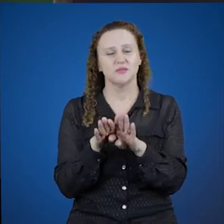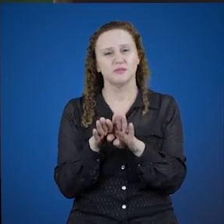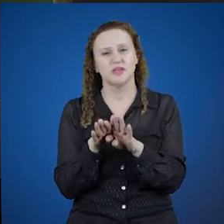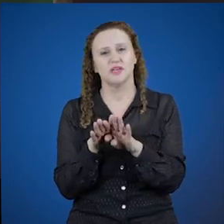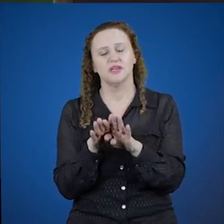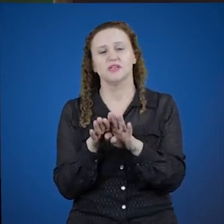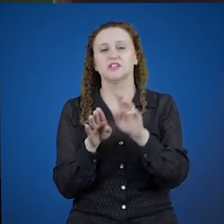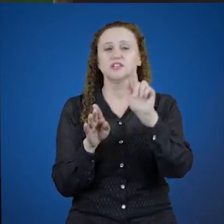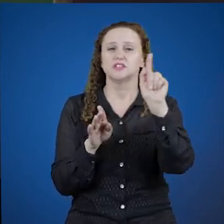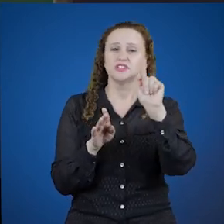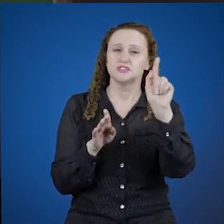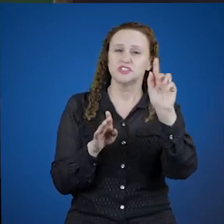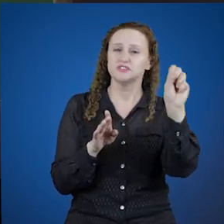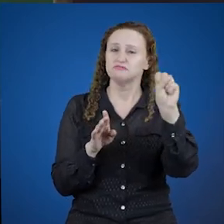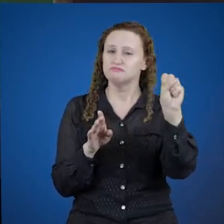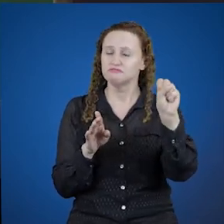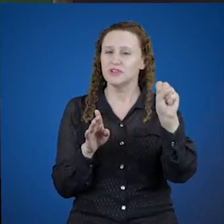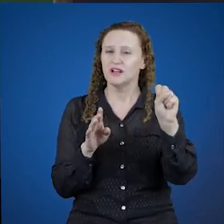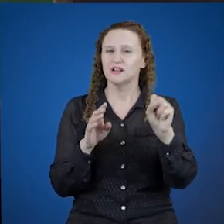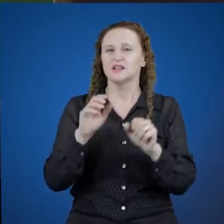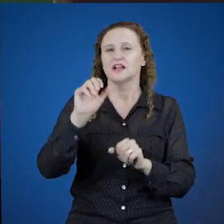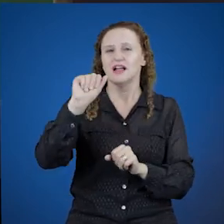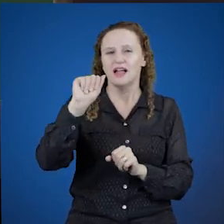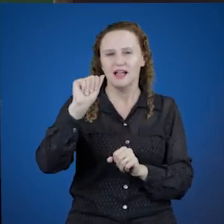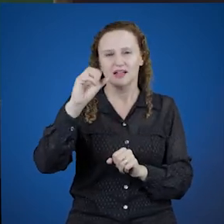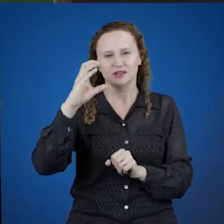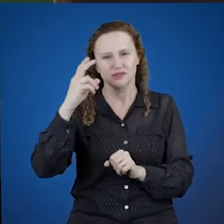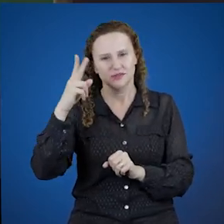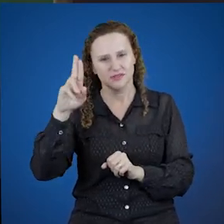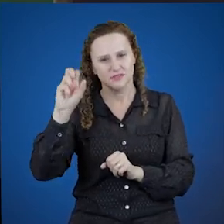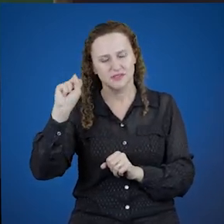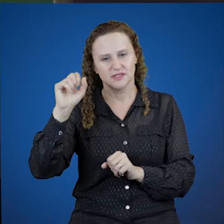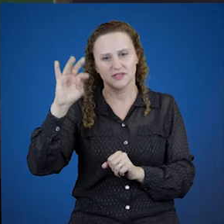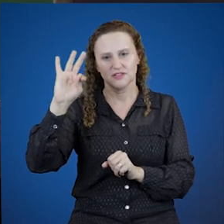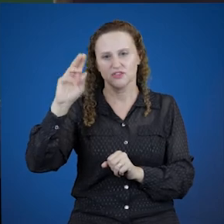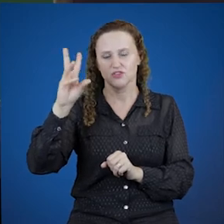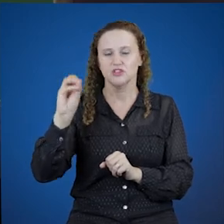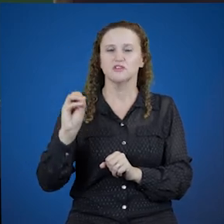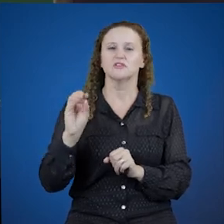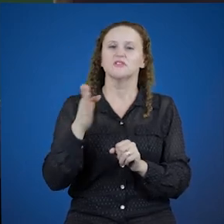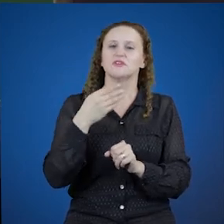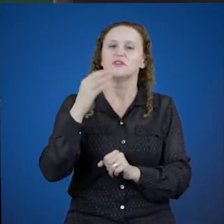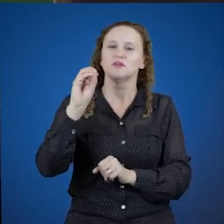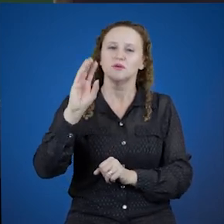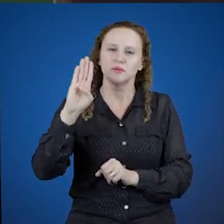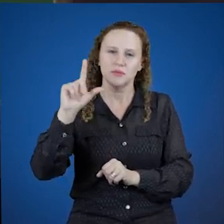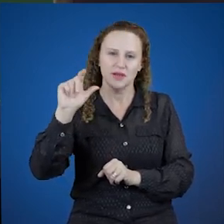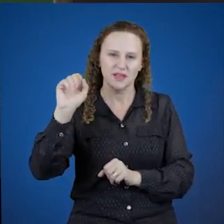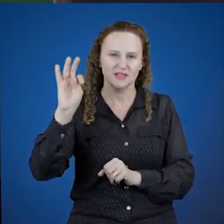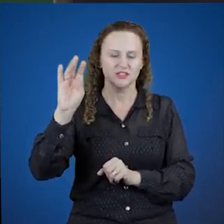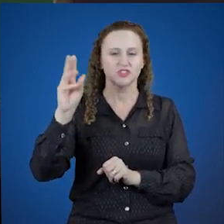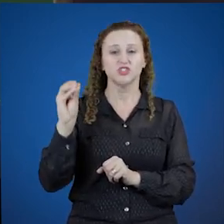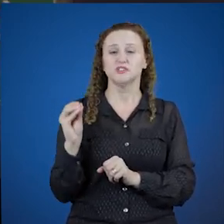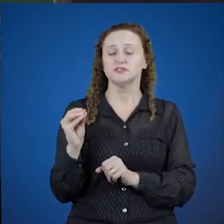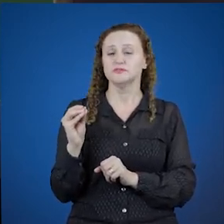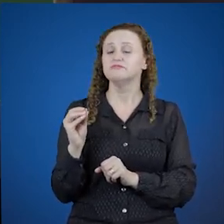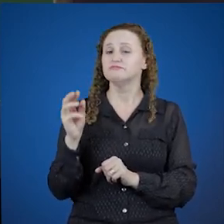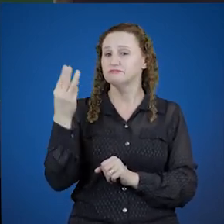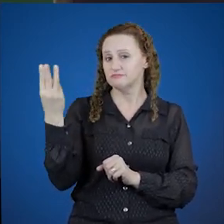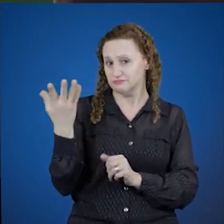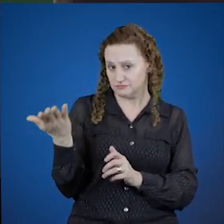dativo que são iguais aí no singular como é que eu vou saber que função sintática a palavra está exercendo